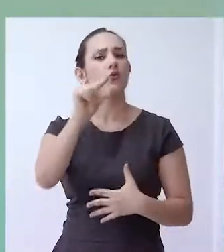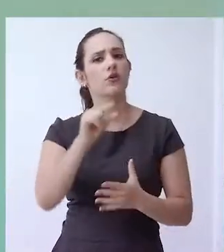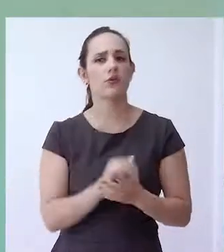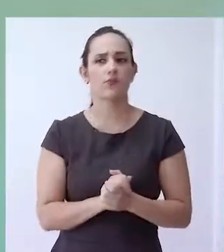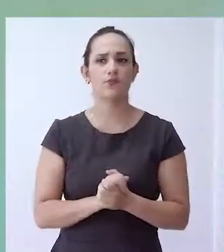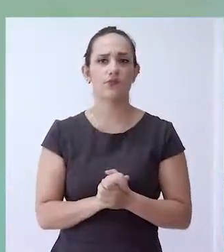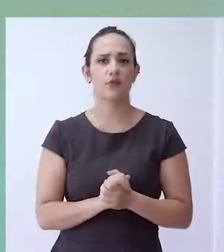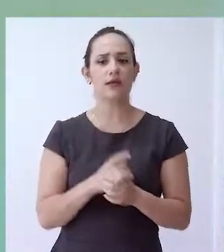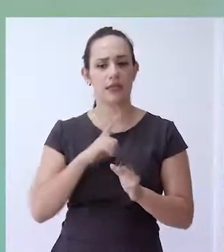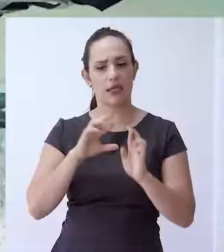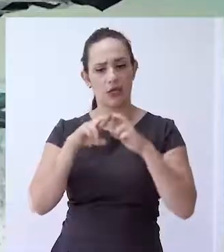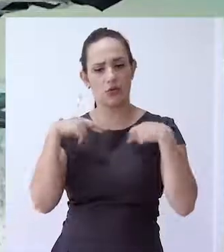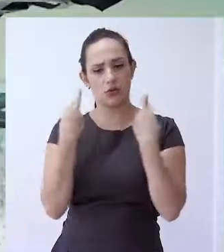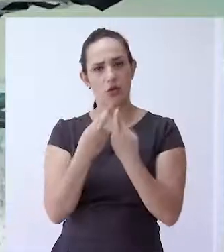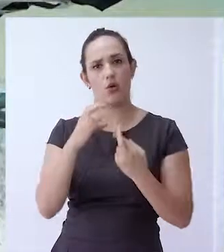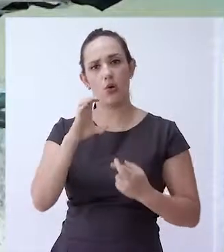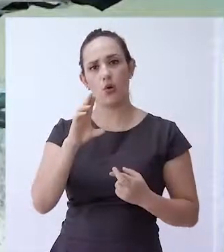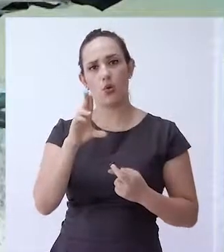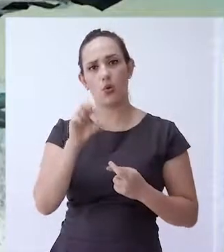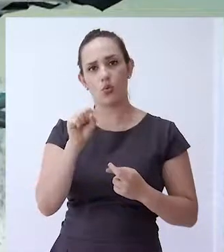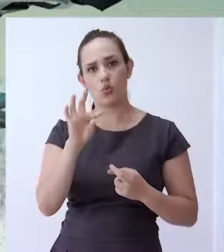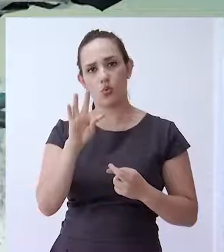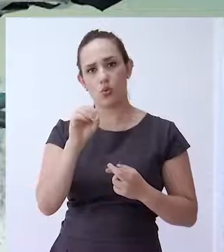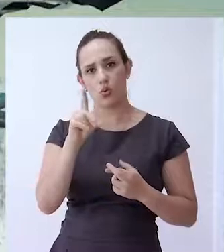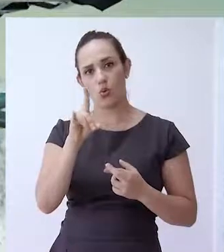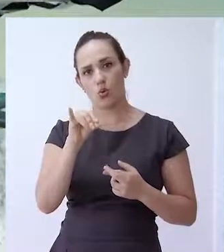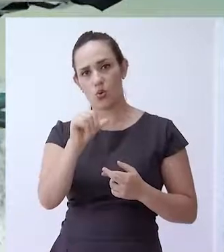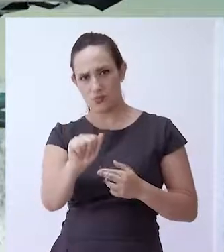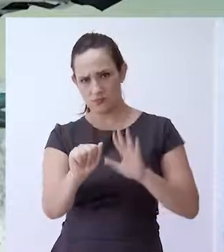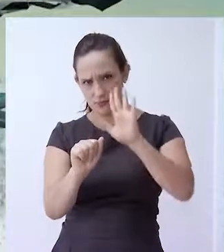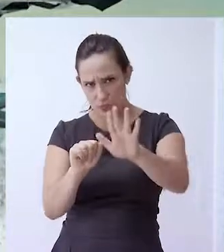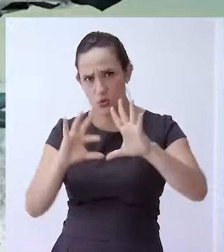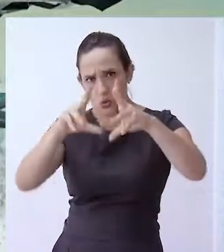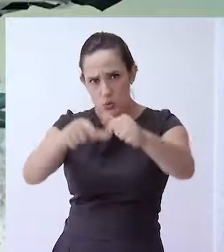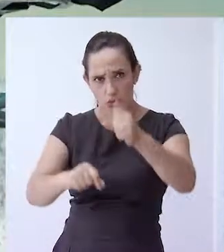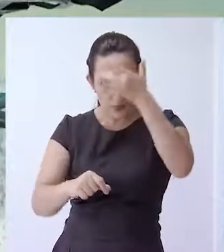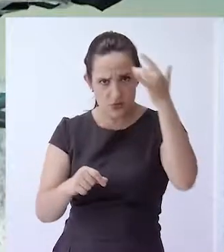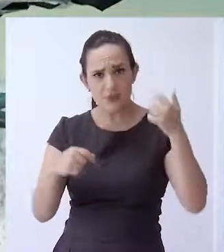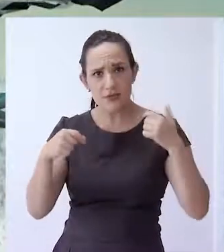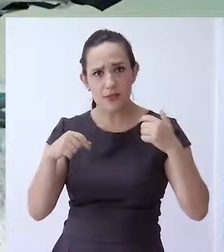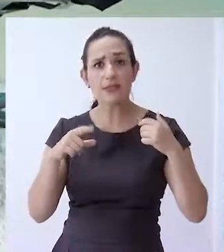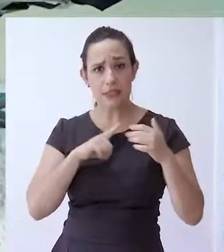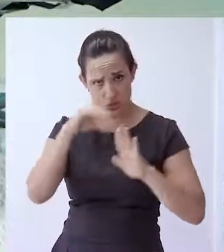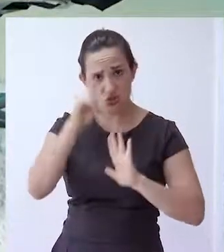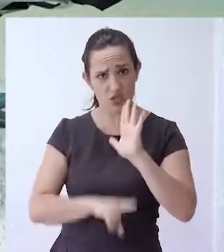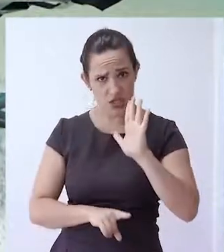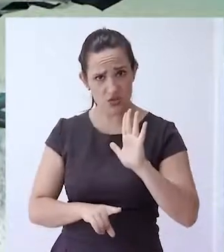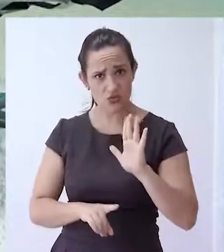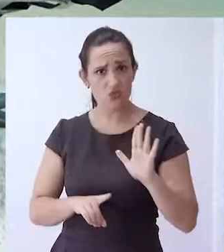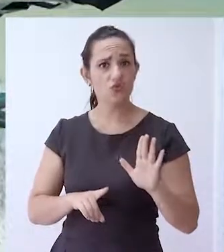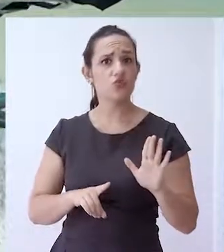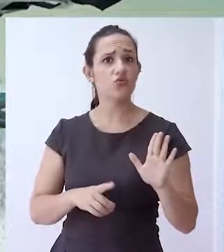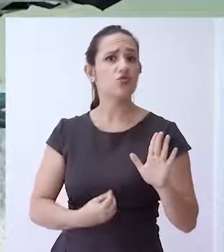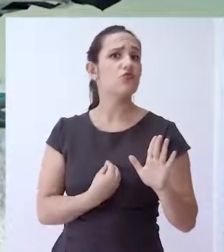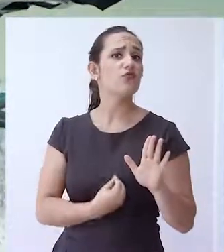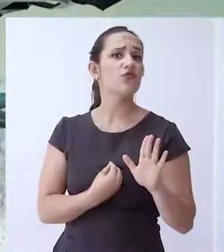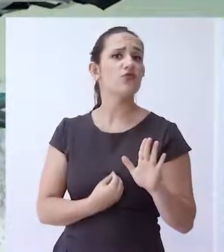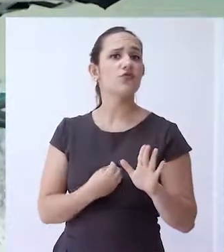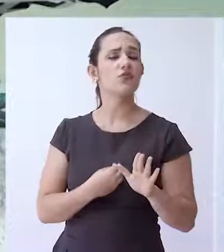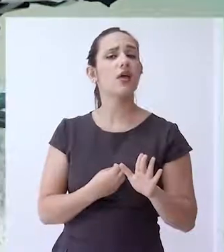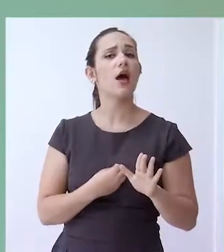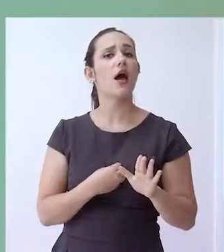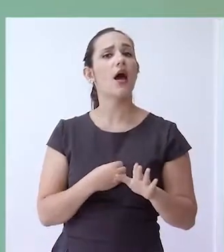as audiências de custódia, como que funciona? Todo mundo tem direito a passar por uma audiência de custódia? Quem